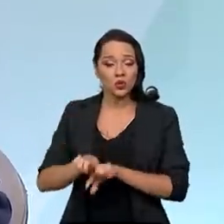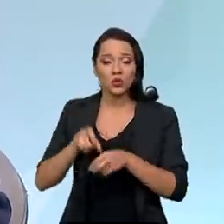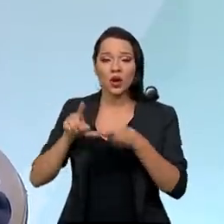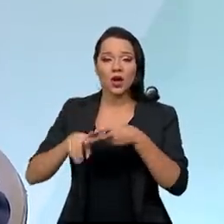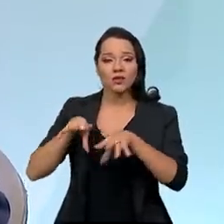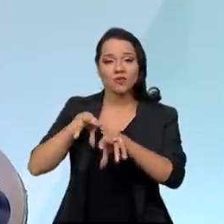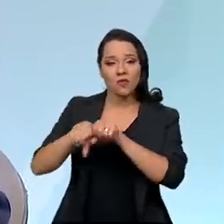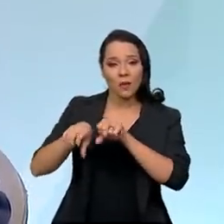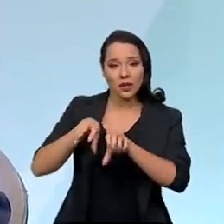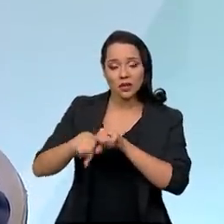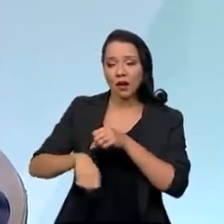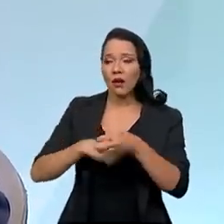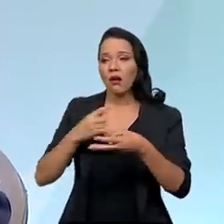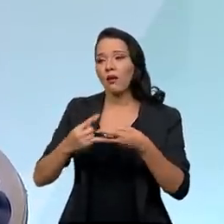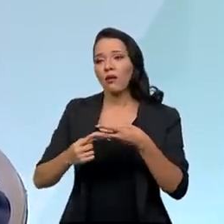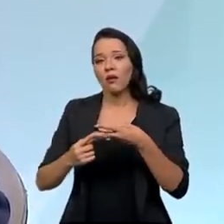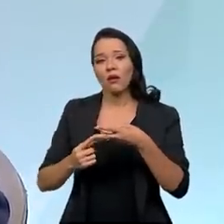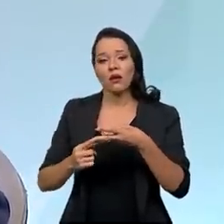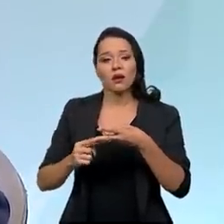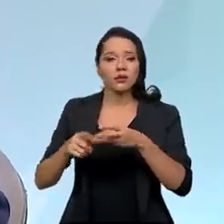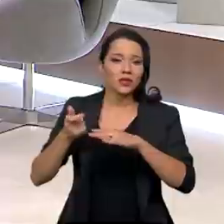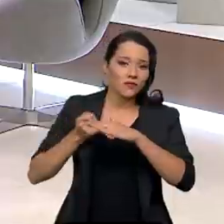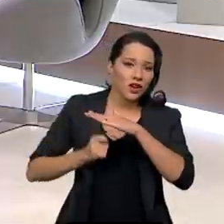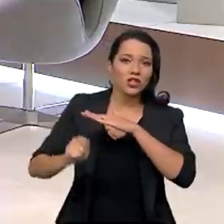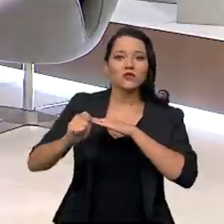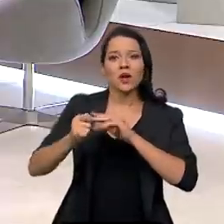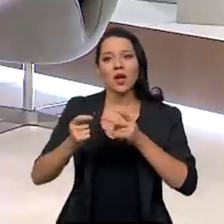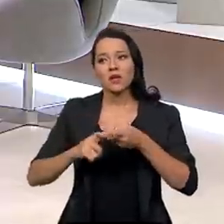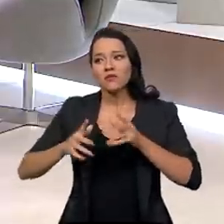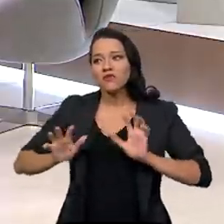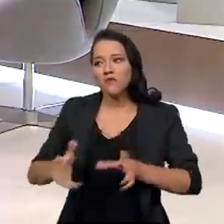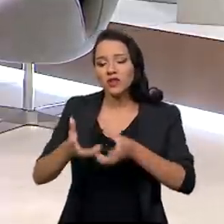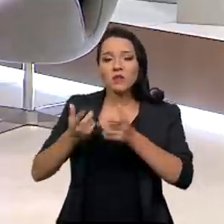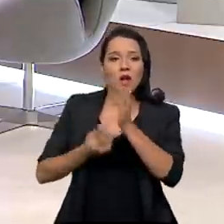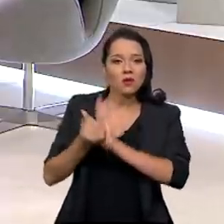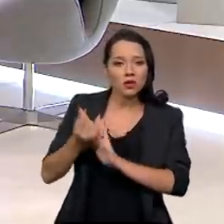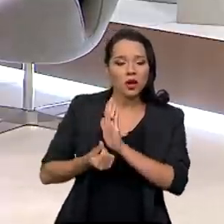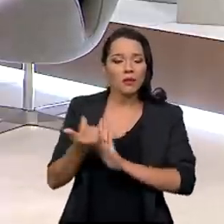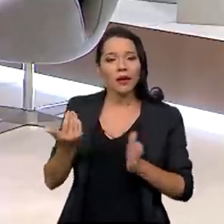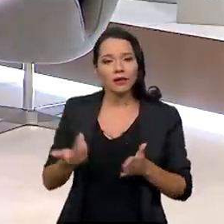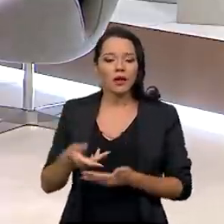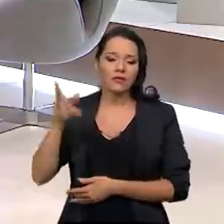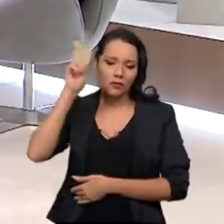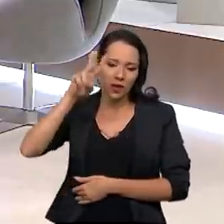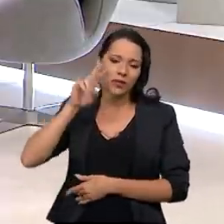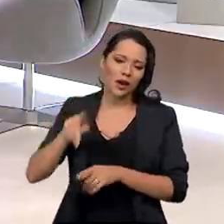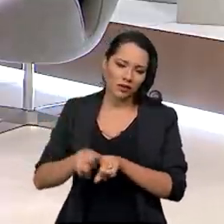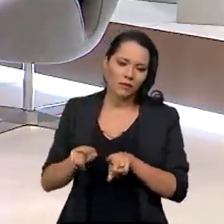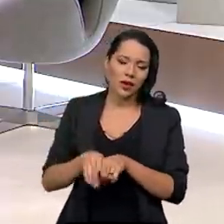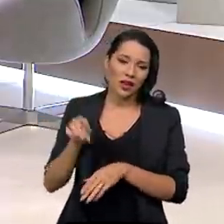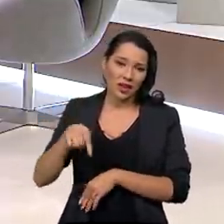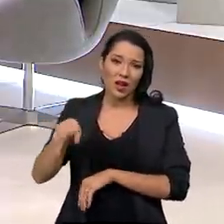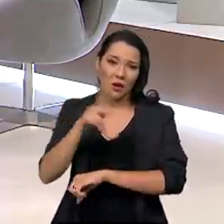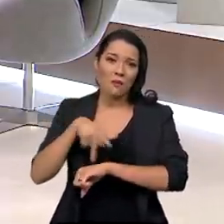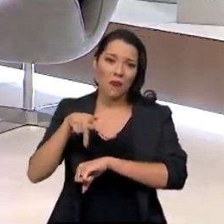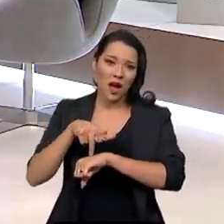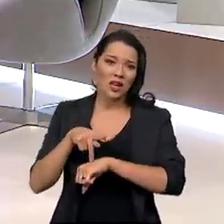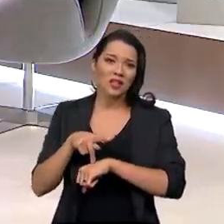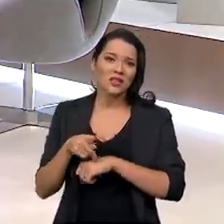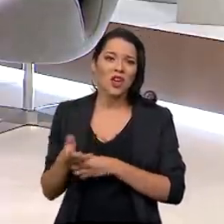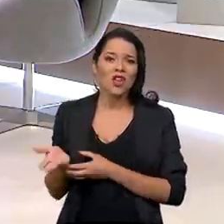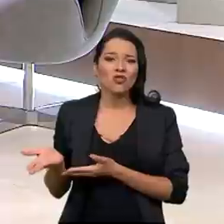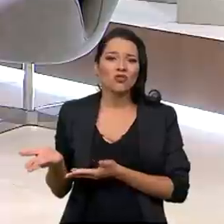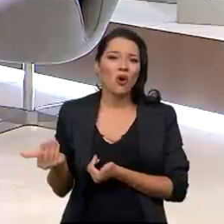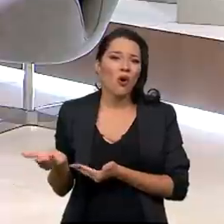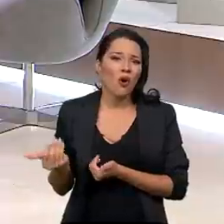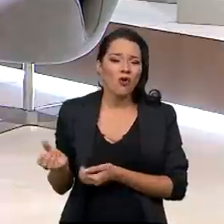de formação, de orçamento, de investimento. Vamos lembrar que somos um país muito